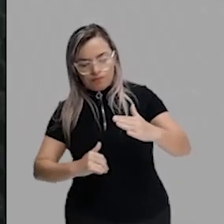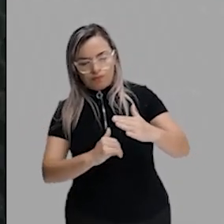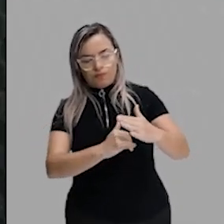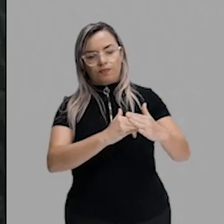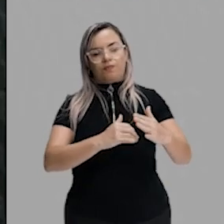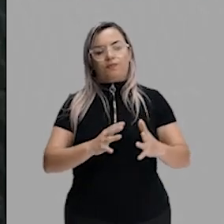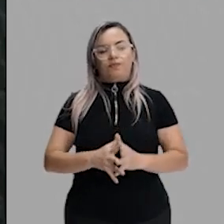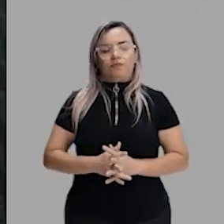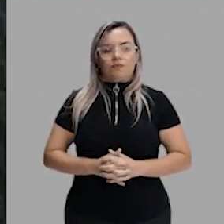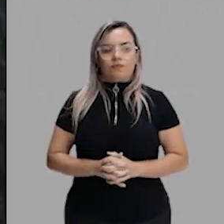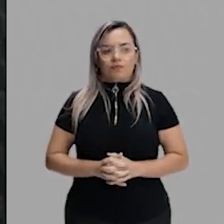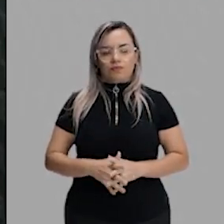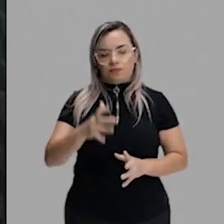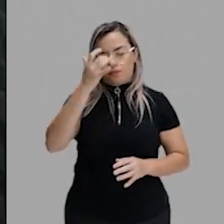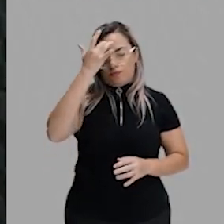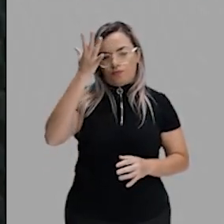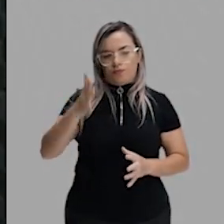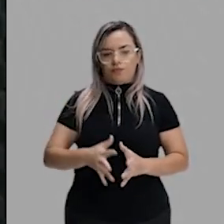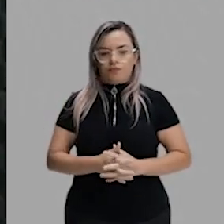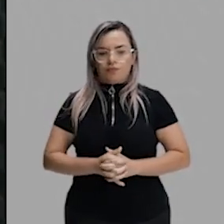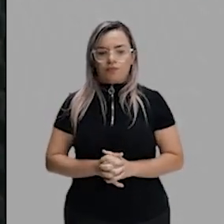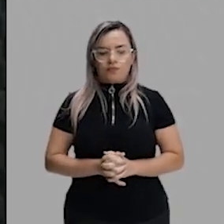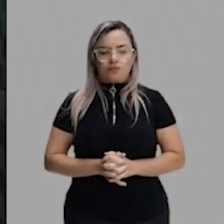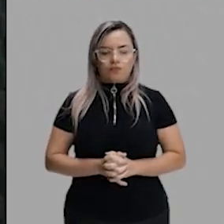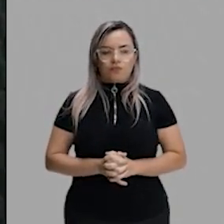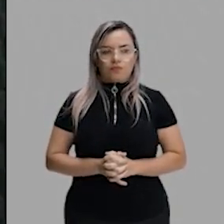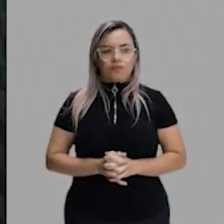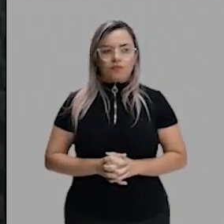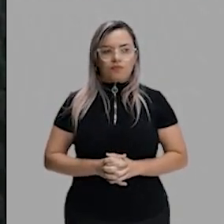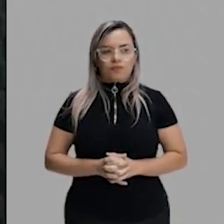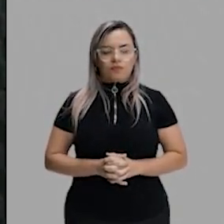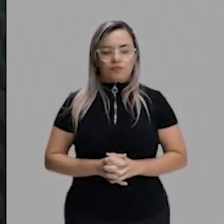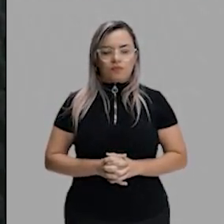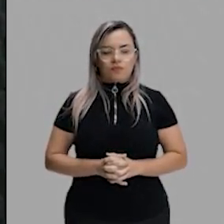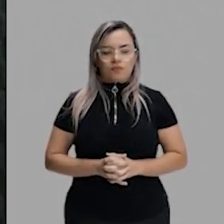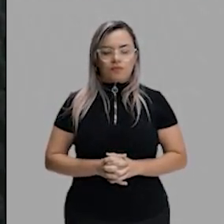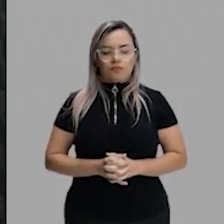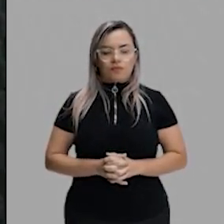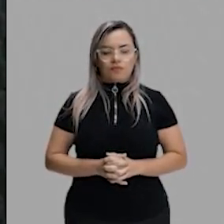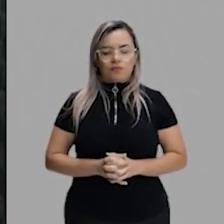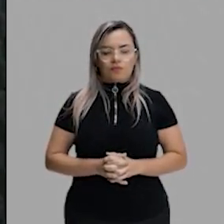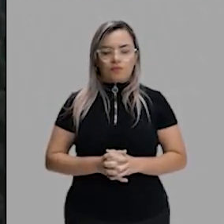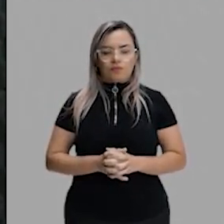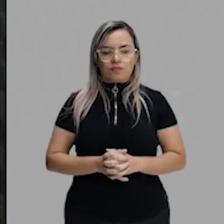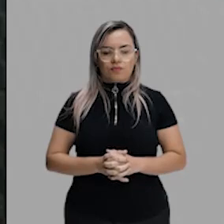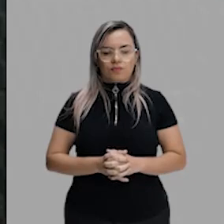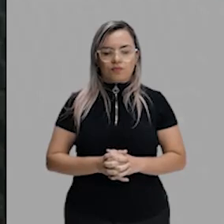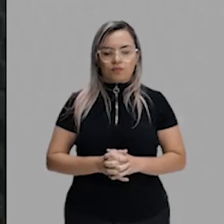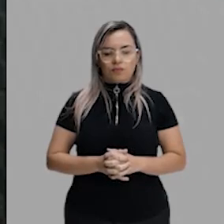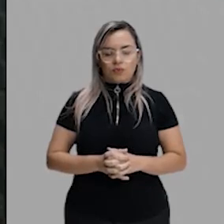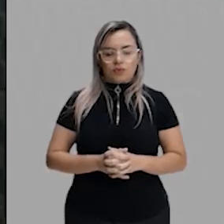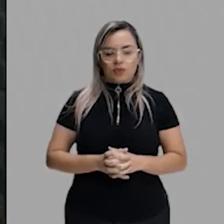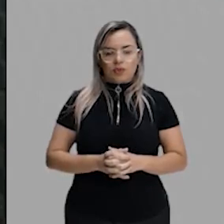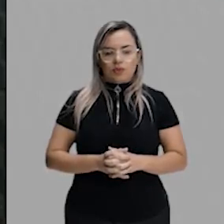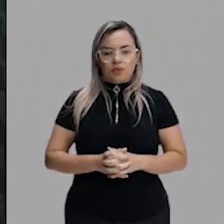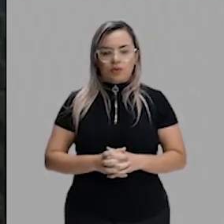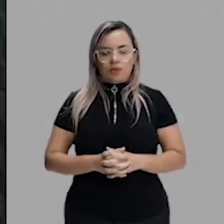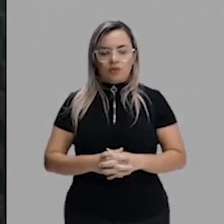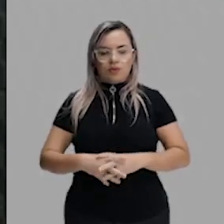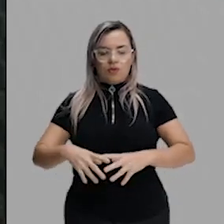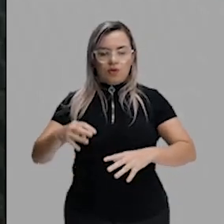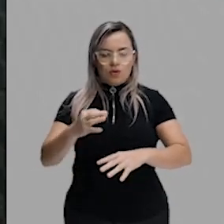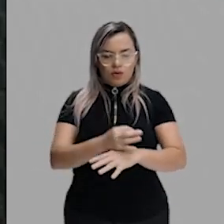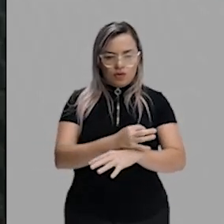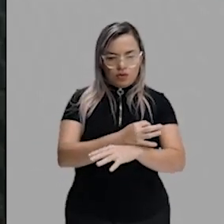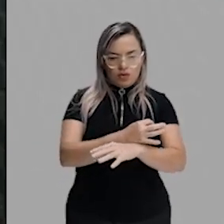Certinho? Bem fácil, né? E o resistor ôhmico, nós podemos representar ele graficamente.